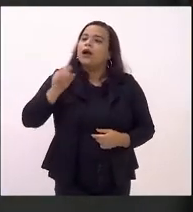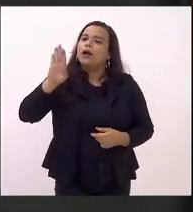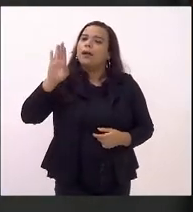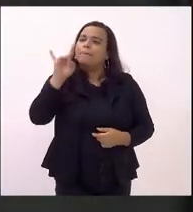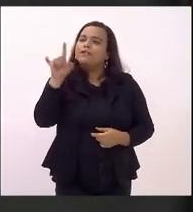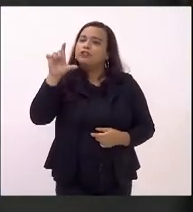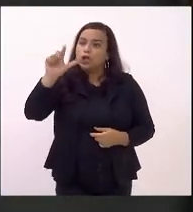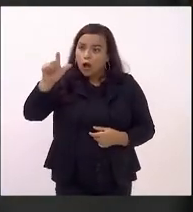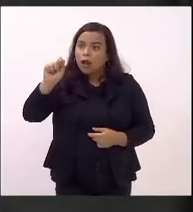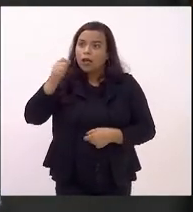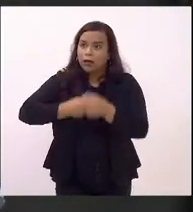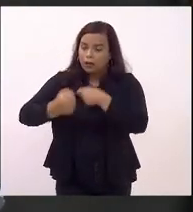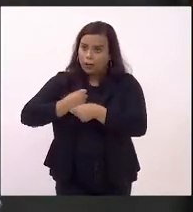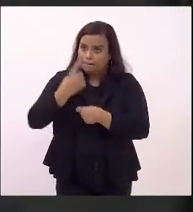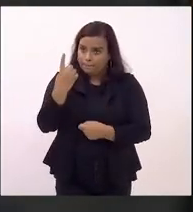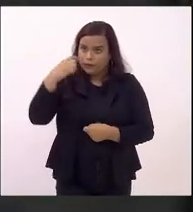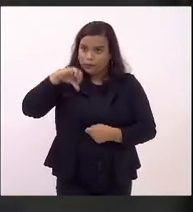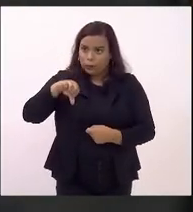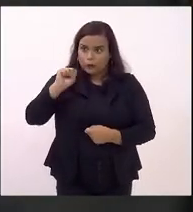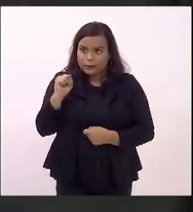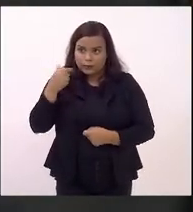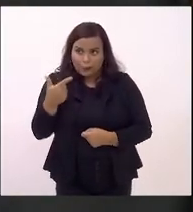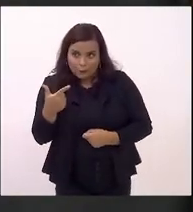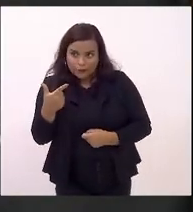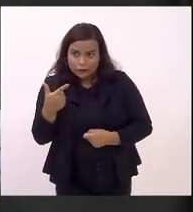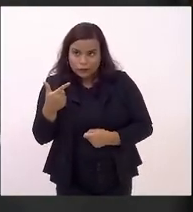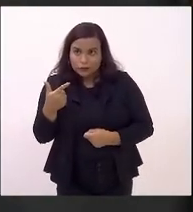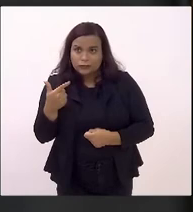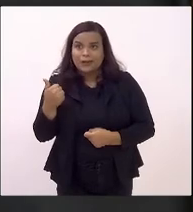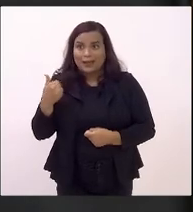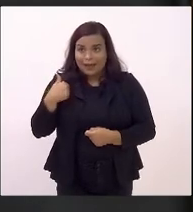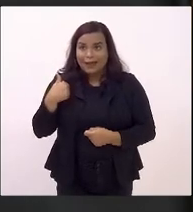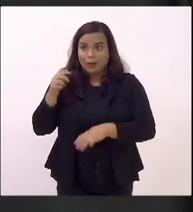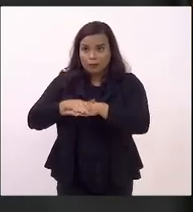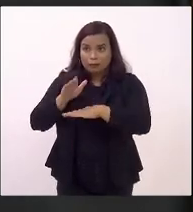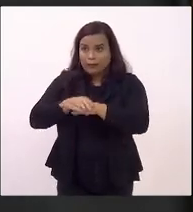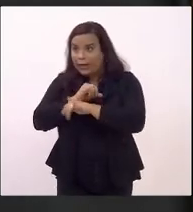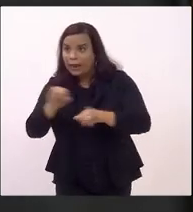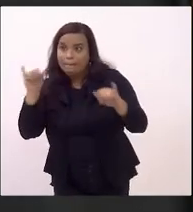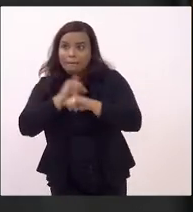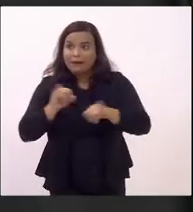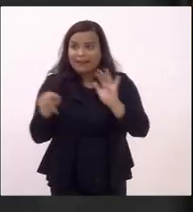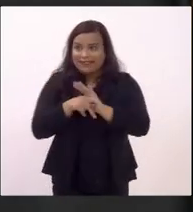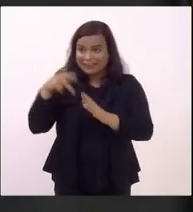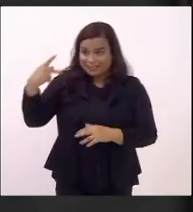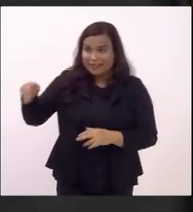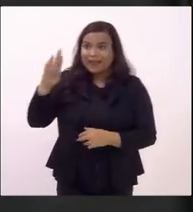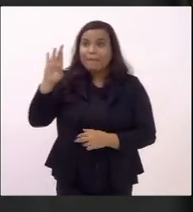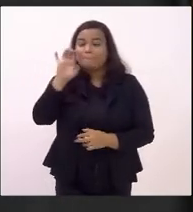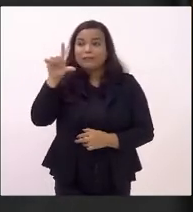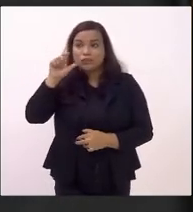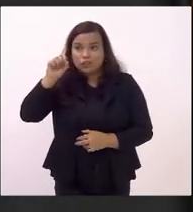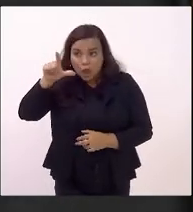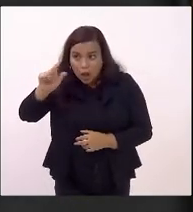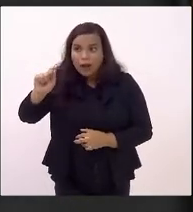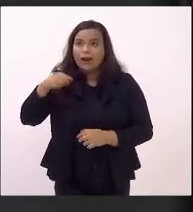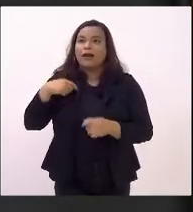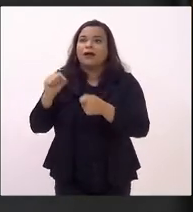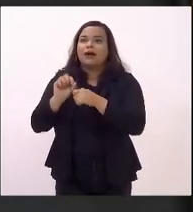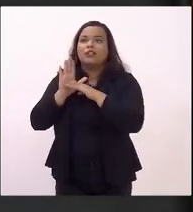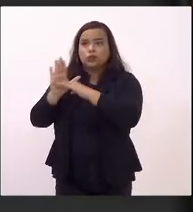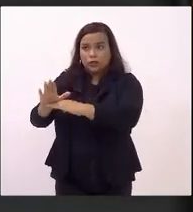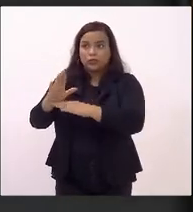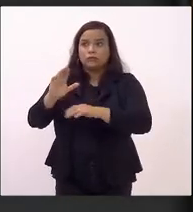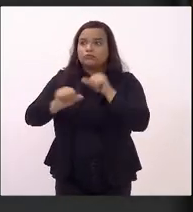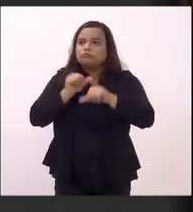em 82, eu fiz a campanha do Brizola, porque a gente sabia disso. Porque eu, na época, fiz a campanha da reconstrução do